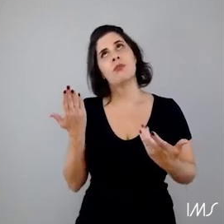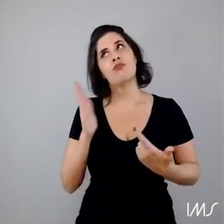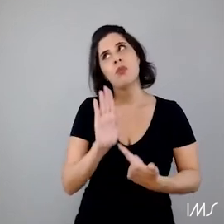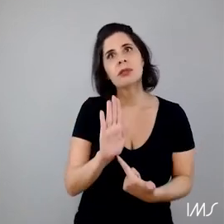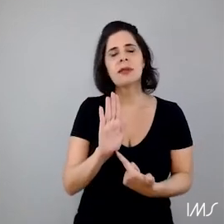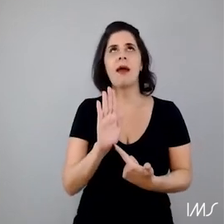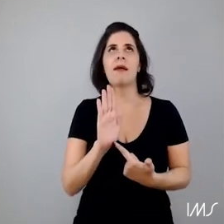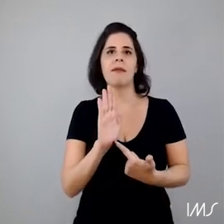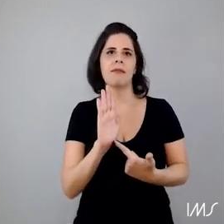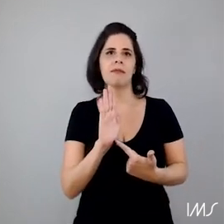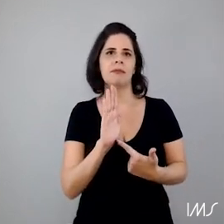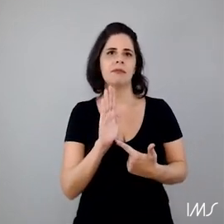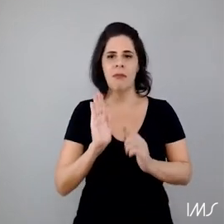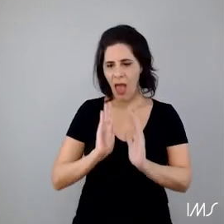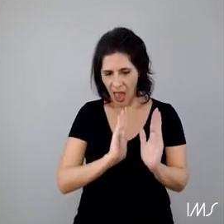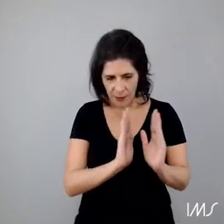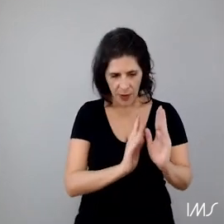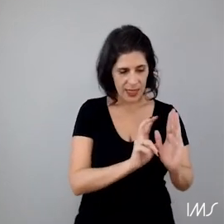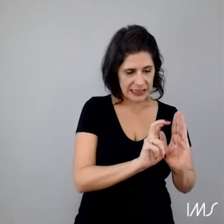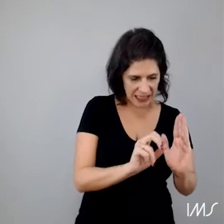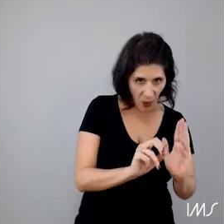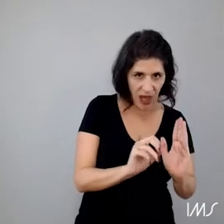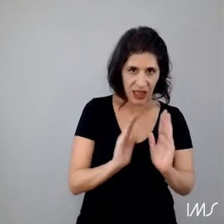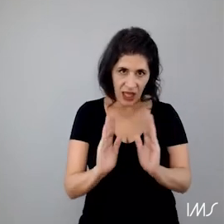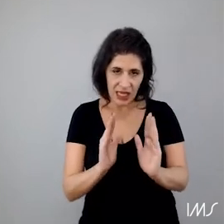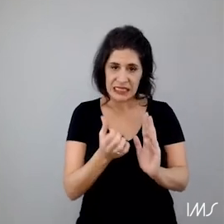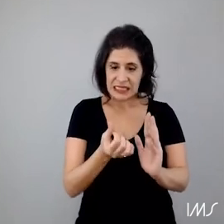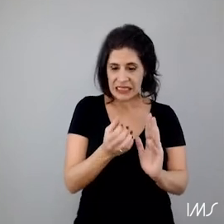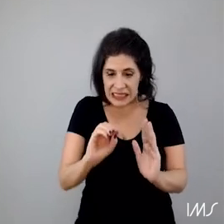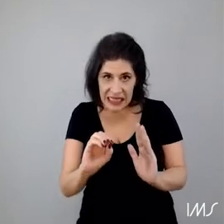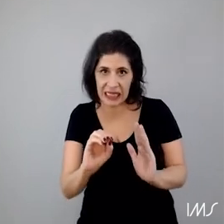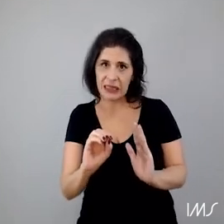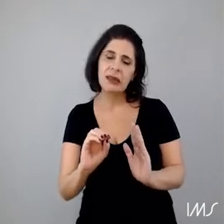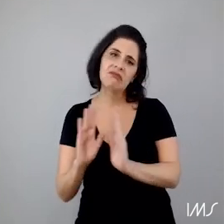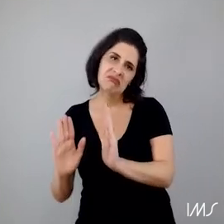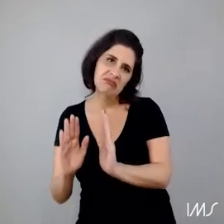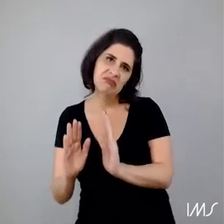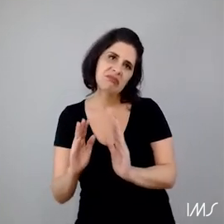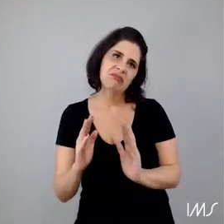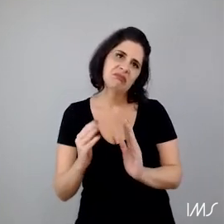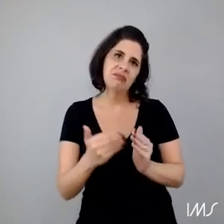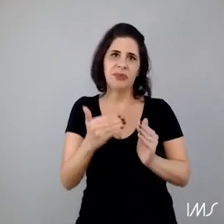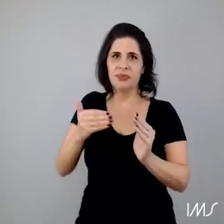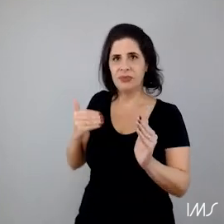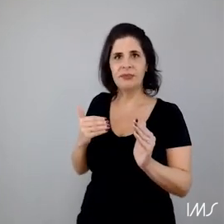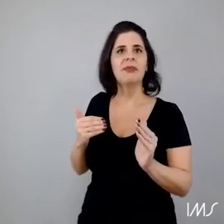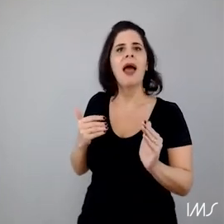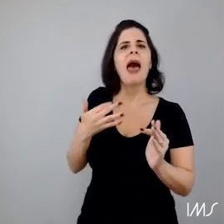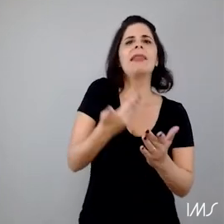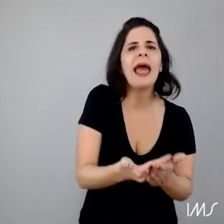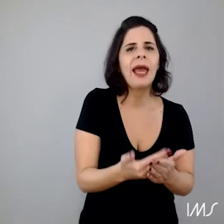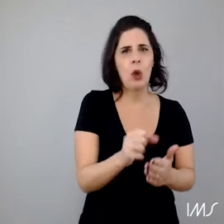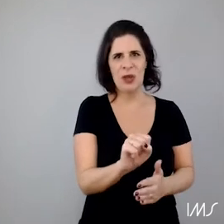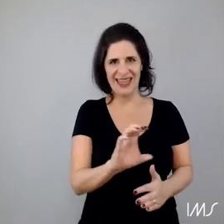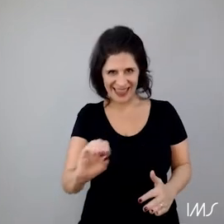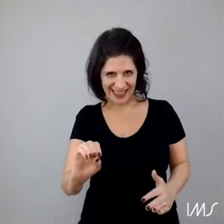até aquele momento, até a década de 80, os grandes nomes da